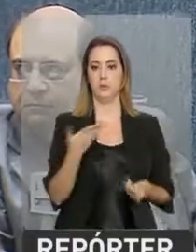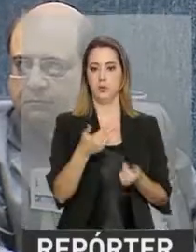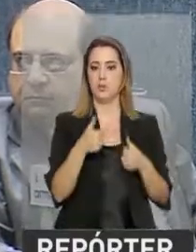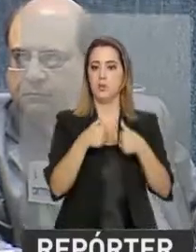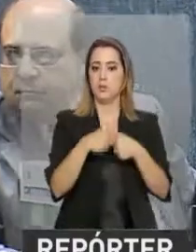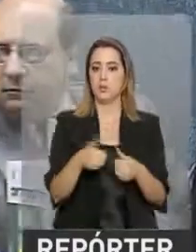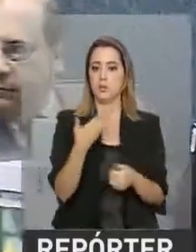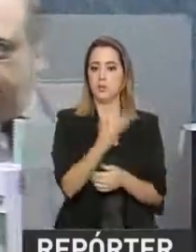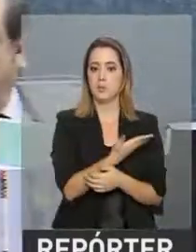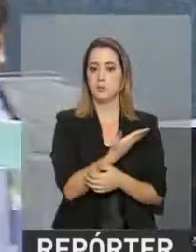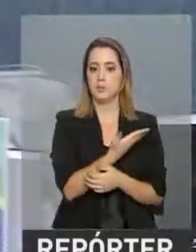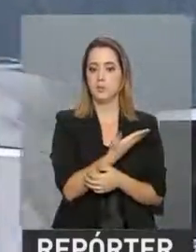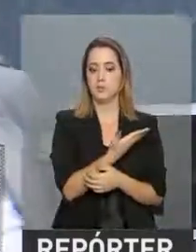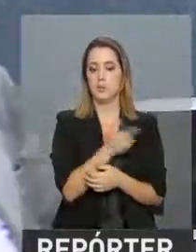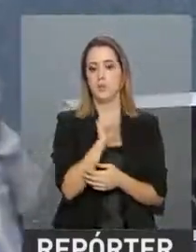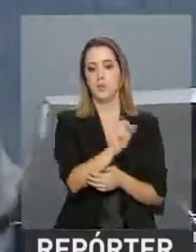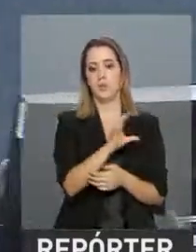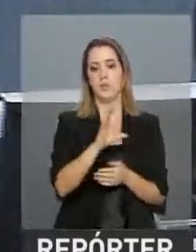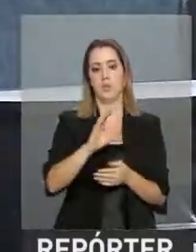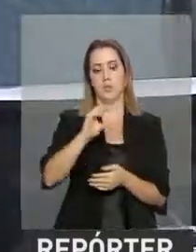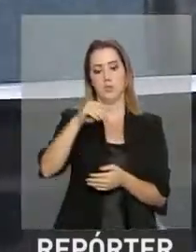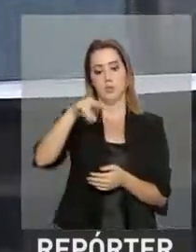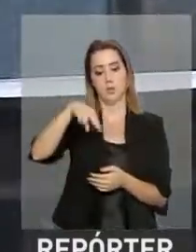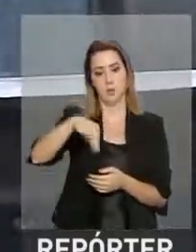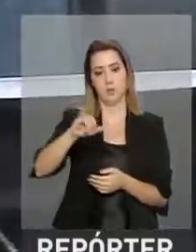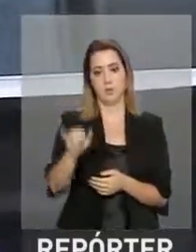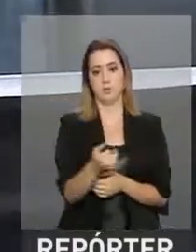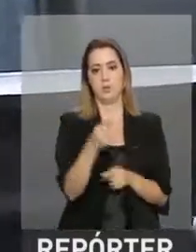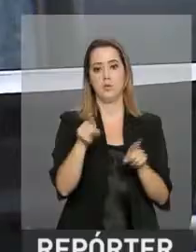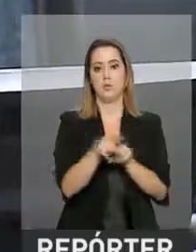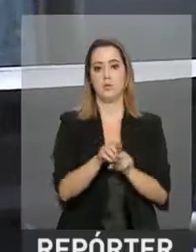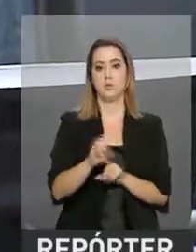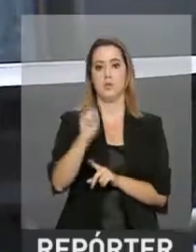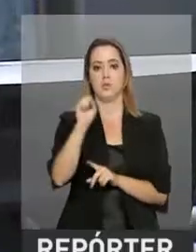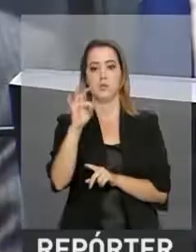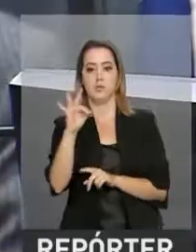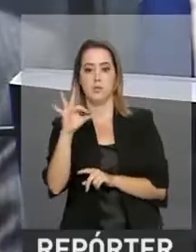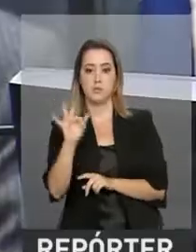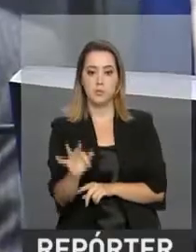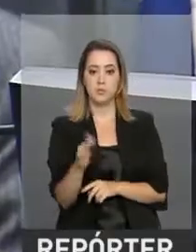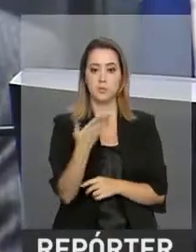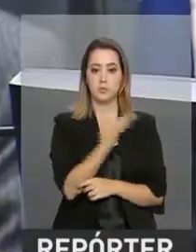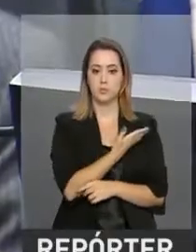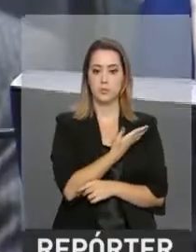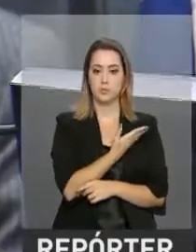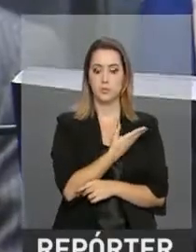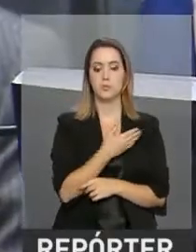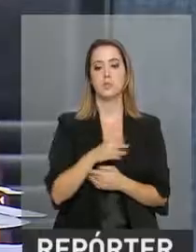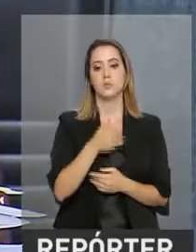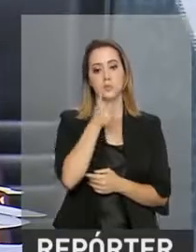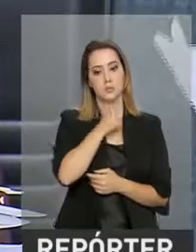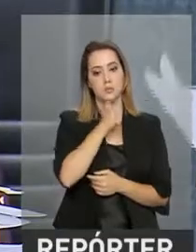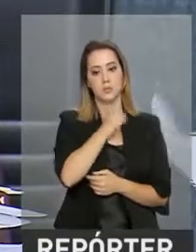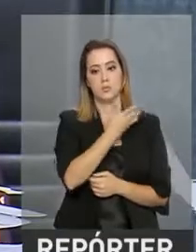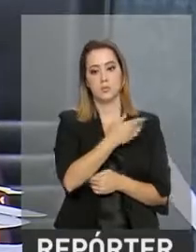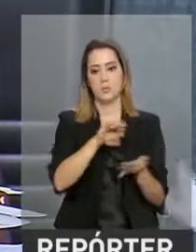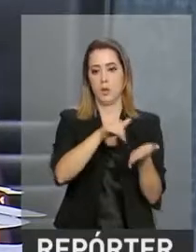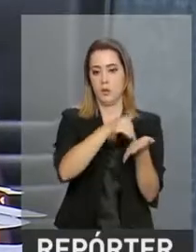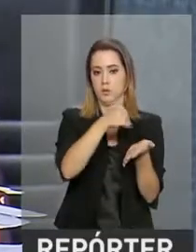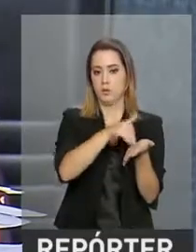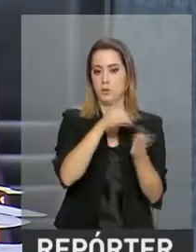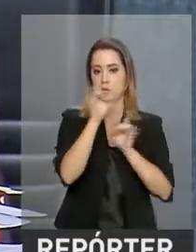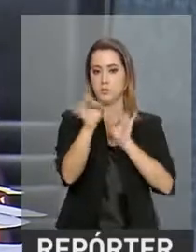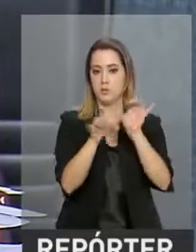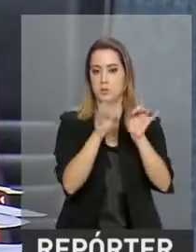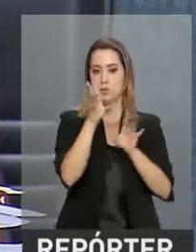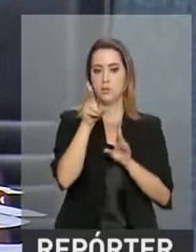da presidente do conselho nacional de justiça e do supremo tribunal federal a ministra cármen lúcia e da secretária especial